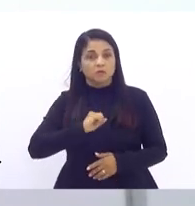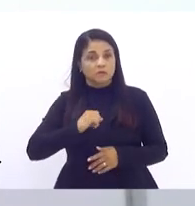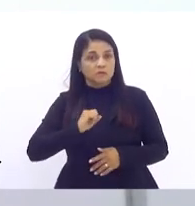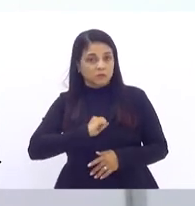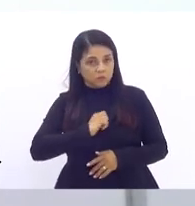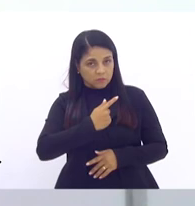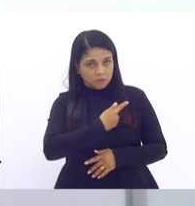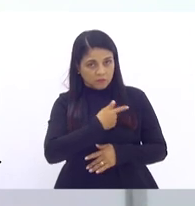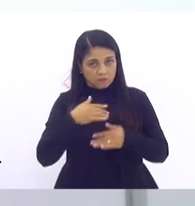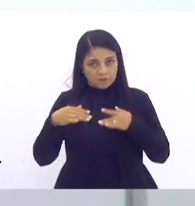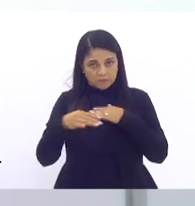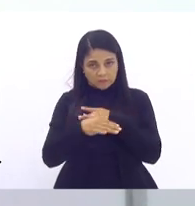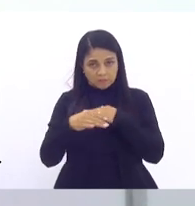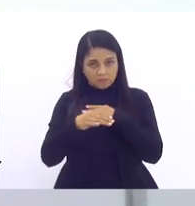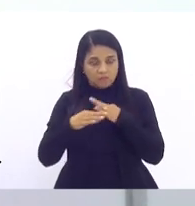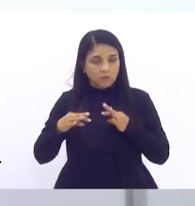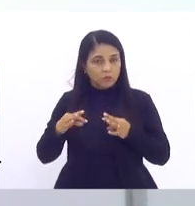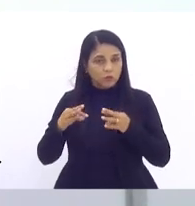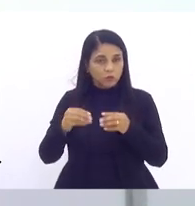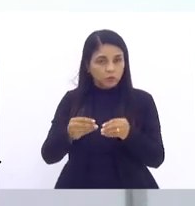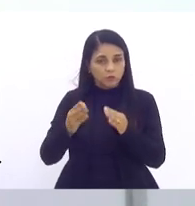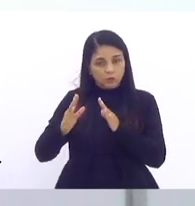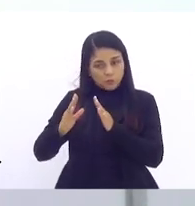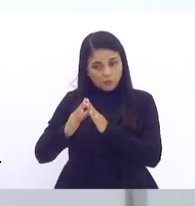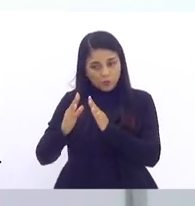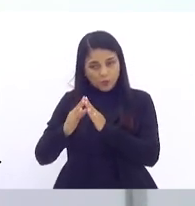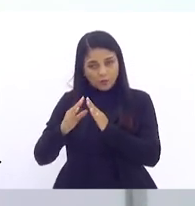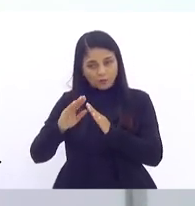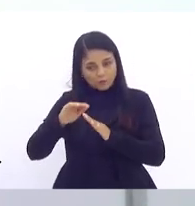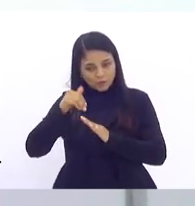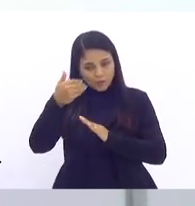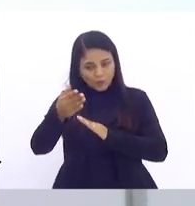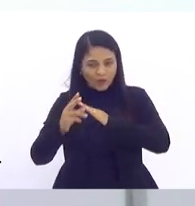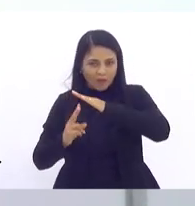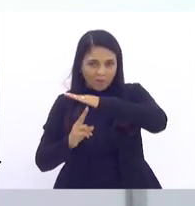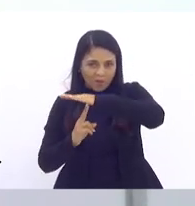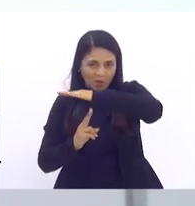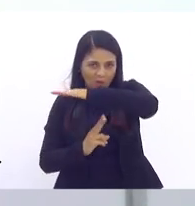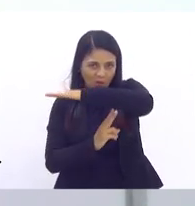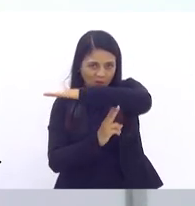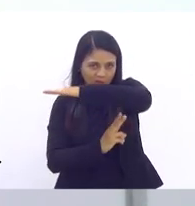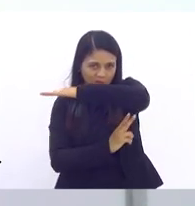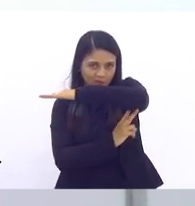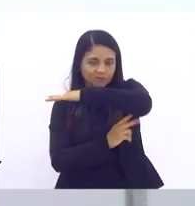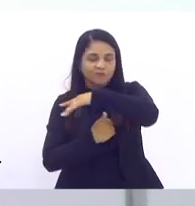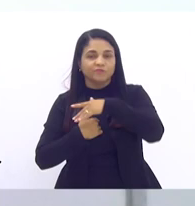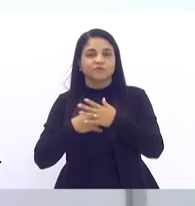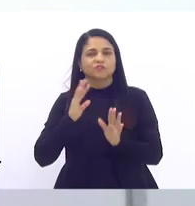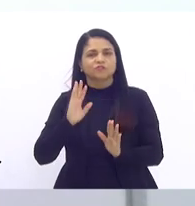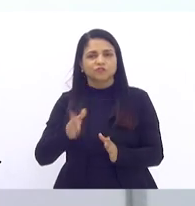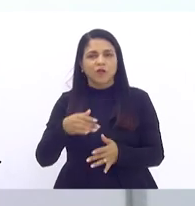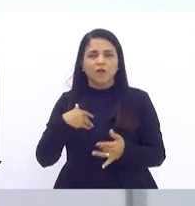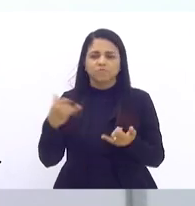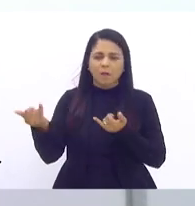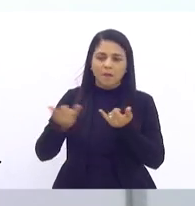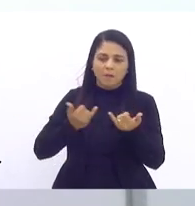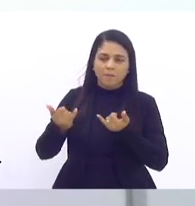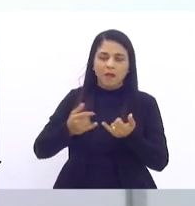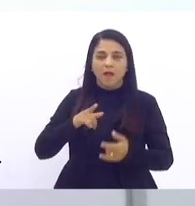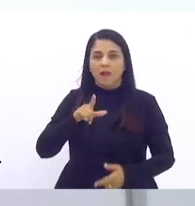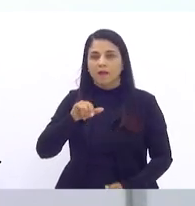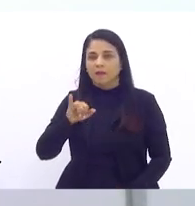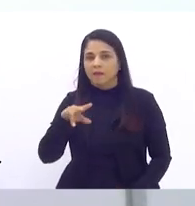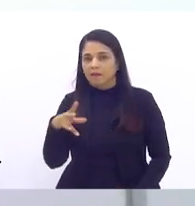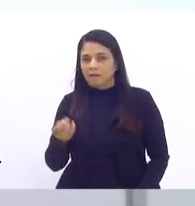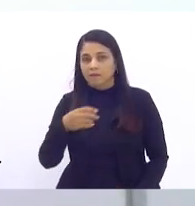e a gente todos nós que moramos do outro lado da ponte ouvimos falar há muitos anos da linha 3 do metrô